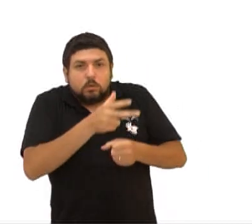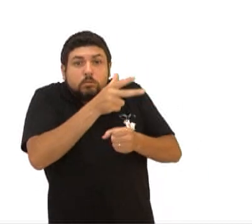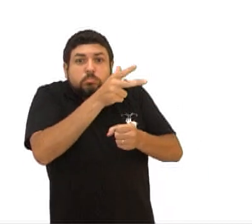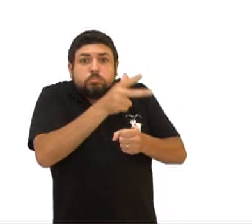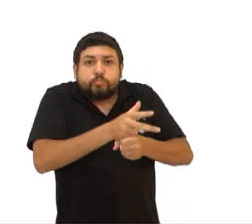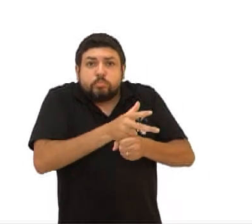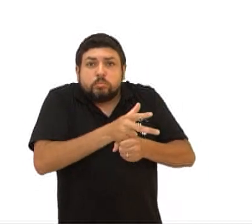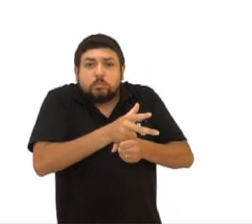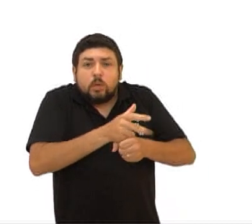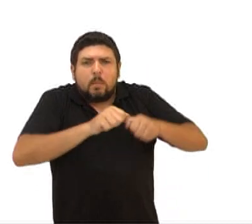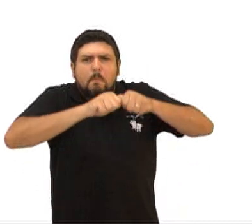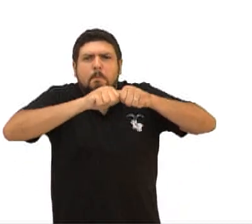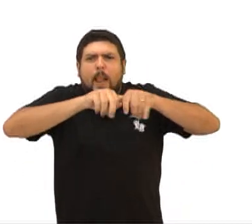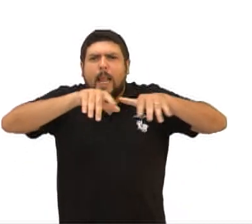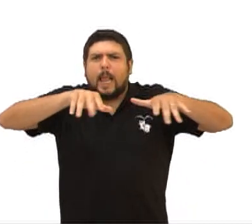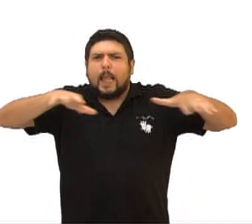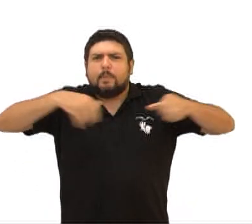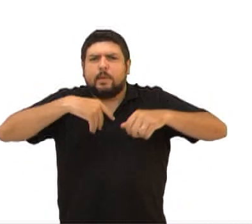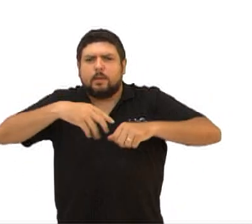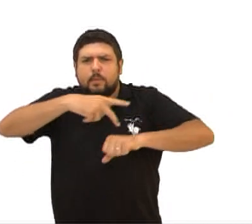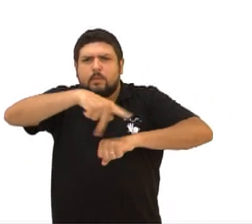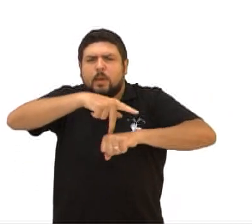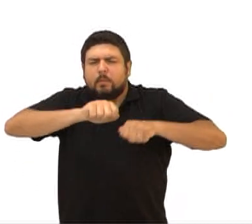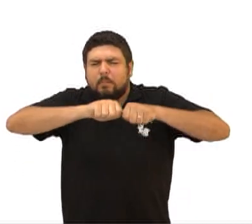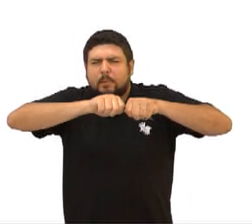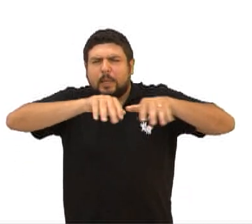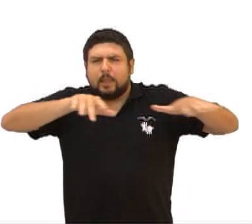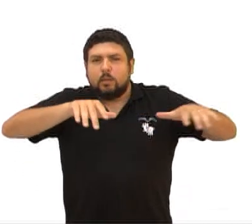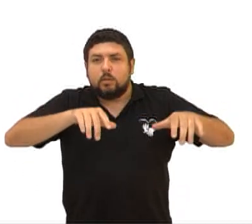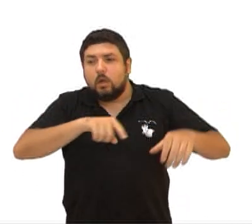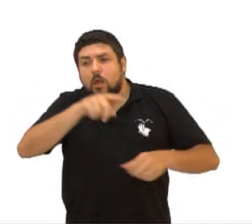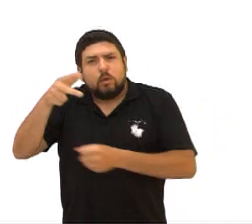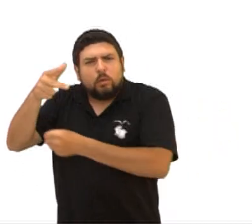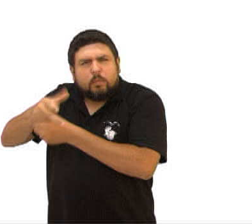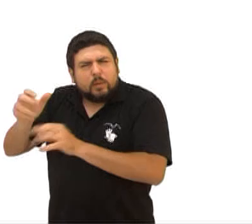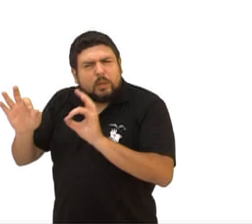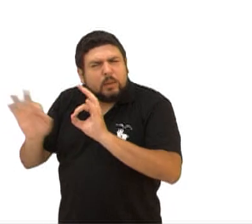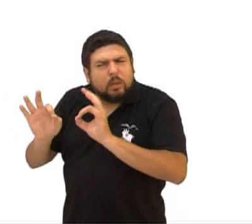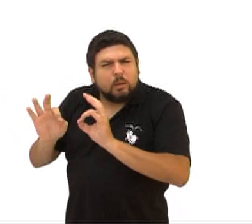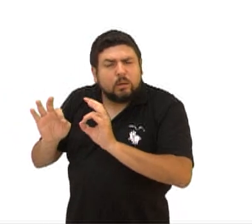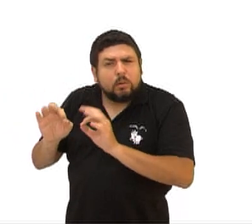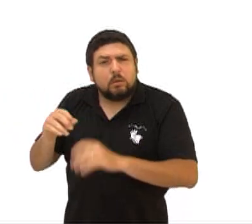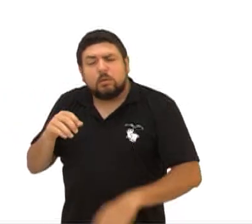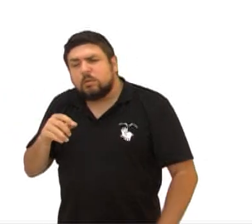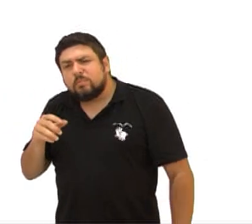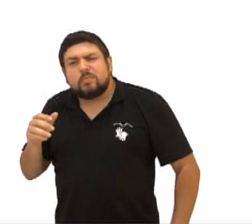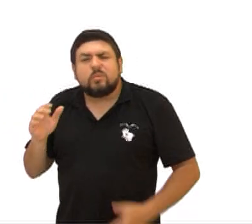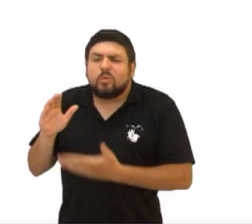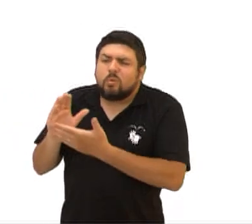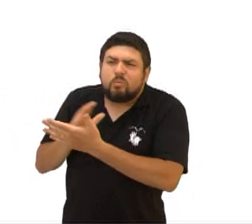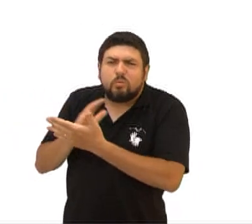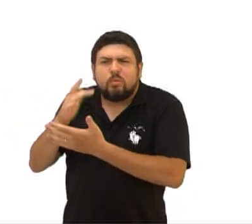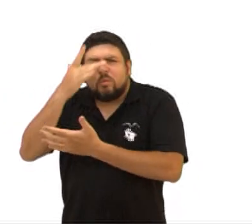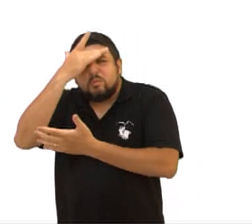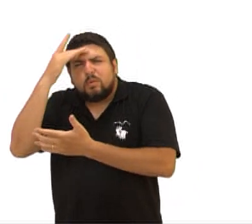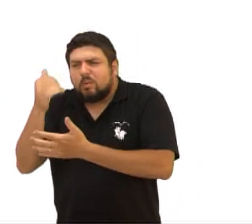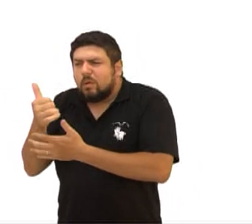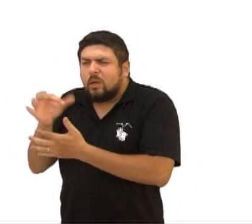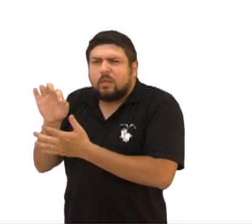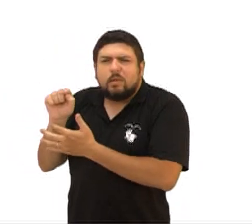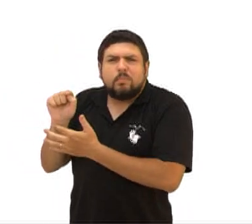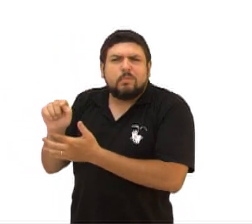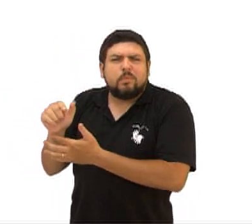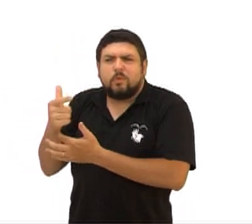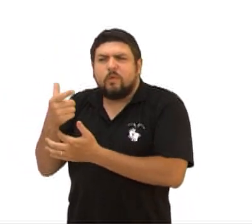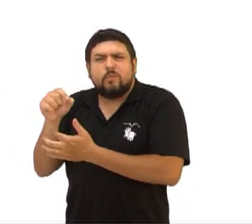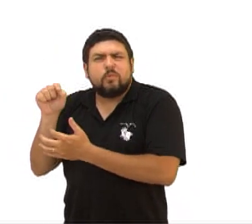em todo o país. No ginásio cheio, sem televisão, apenas 10 mil, 20 mil. Número reduzido para